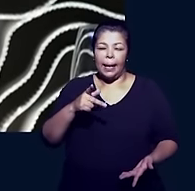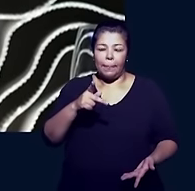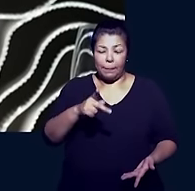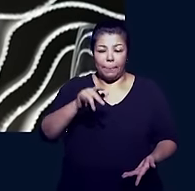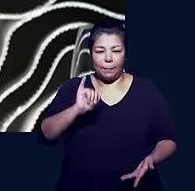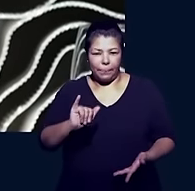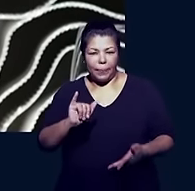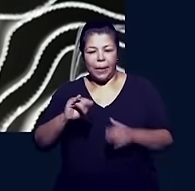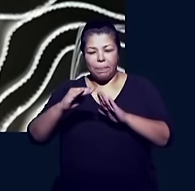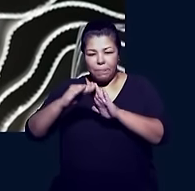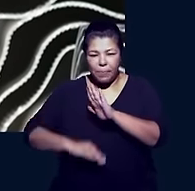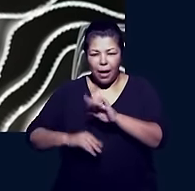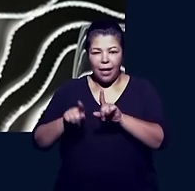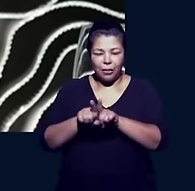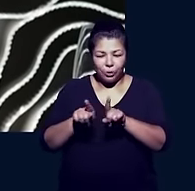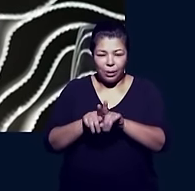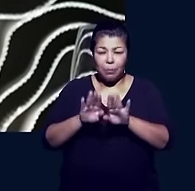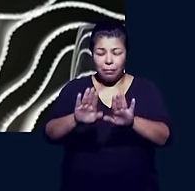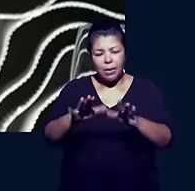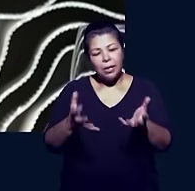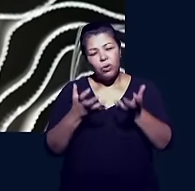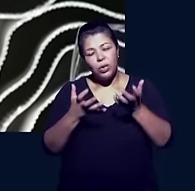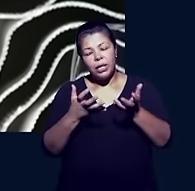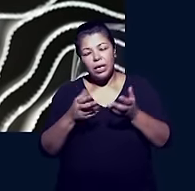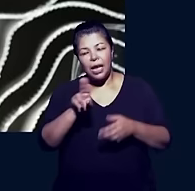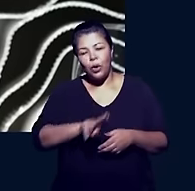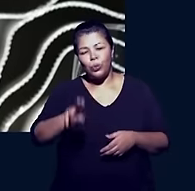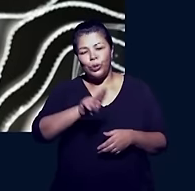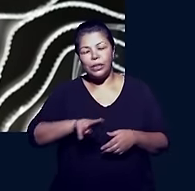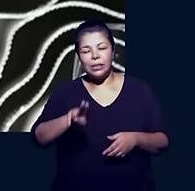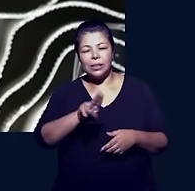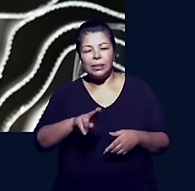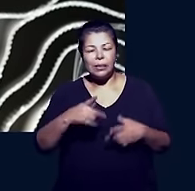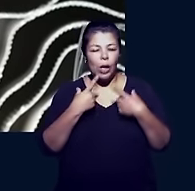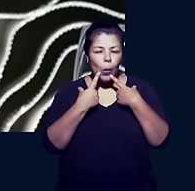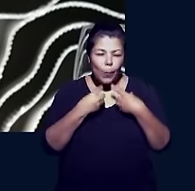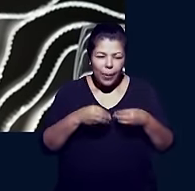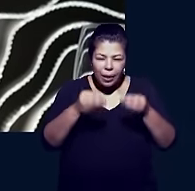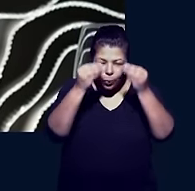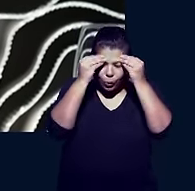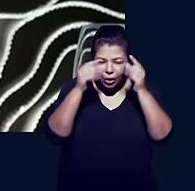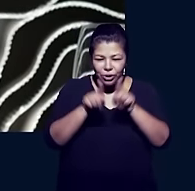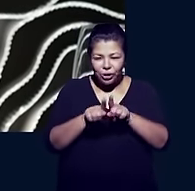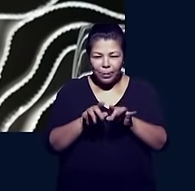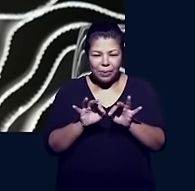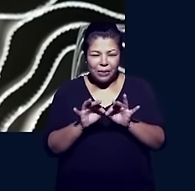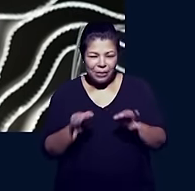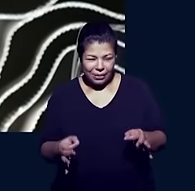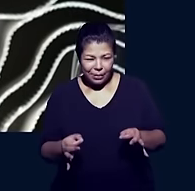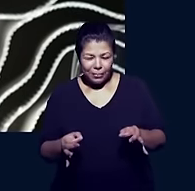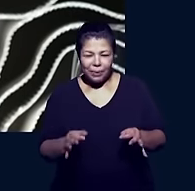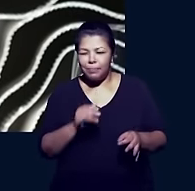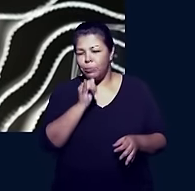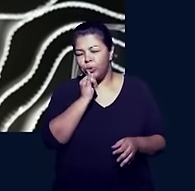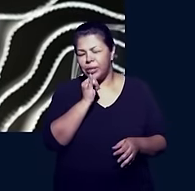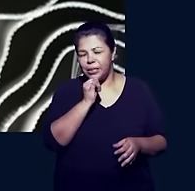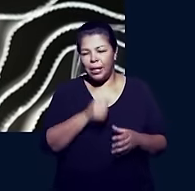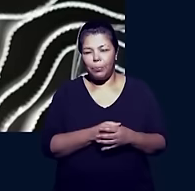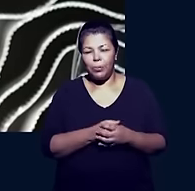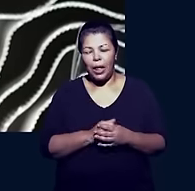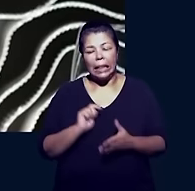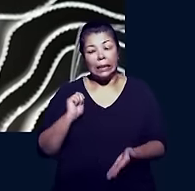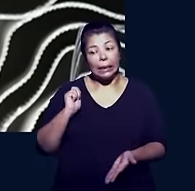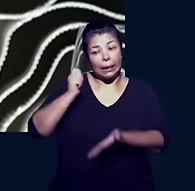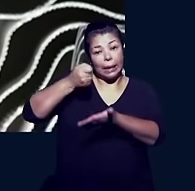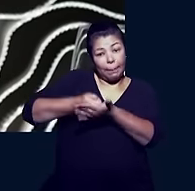esteve tão barata mas eu queria usar uma linguagem que tá sendo muito usada por aí né A tá pagando IPCA